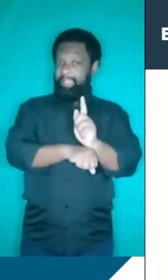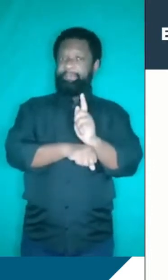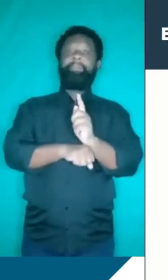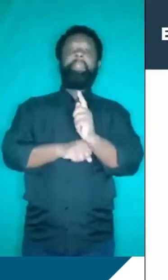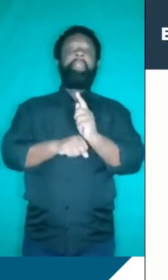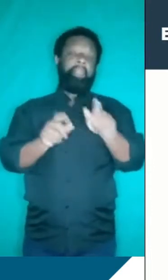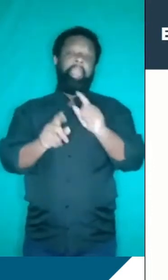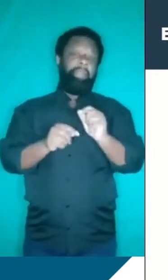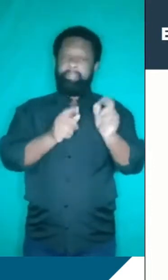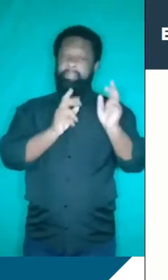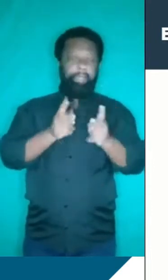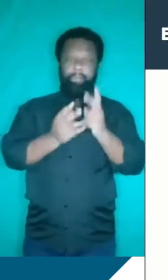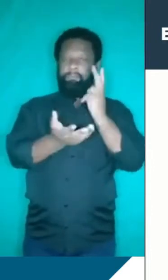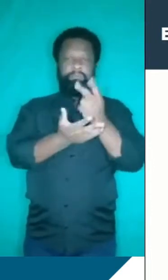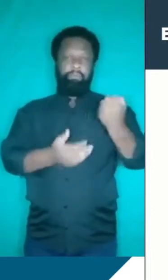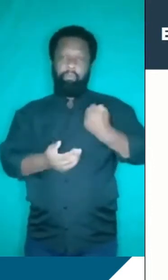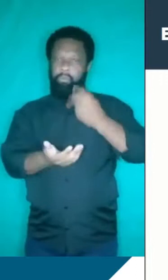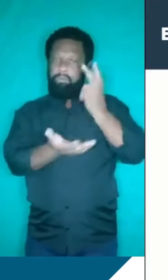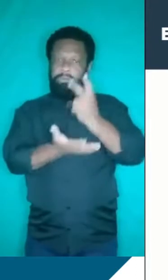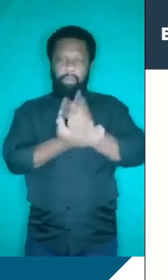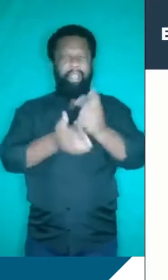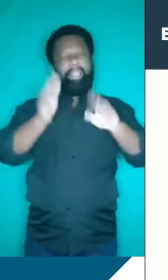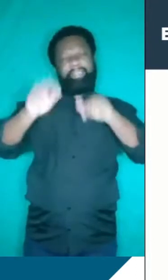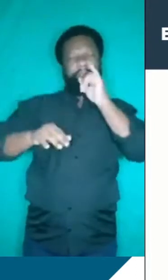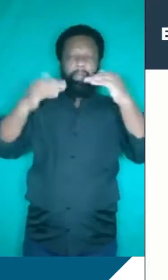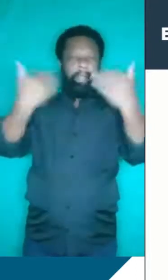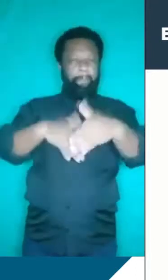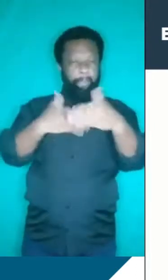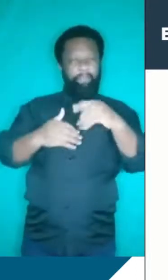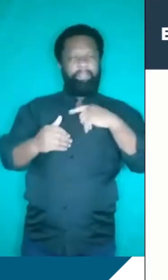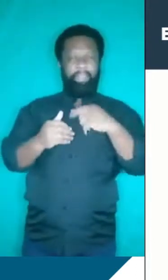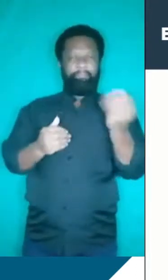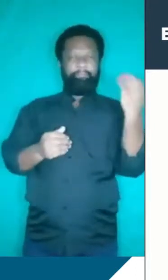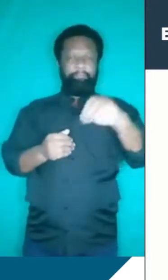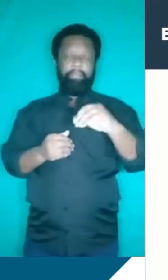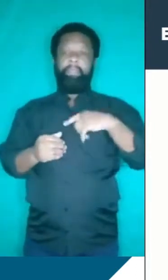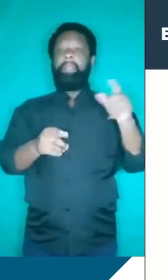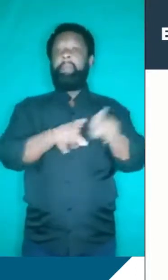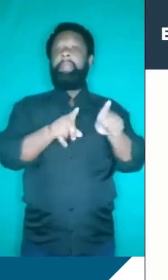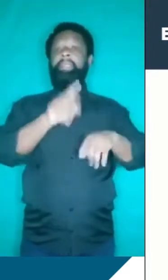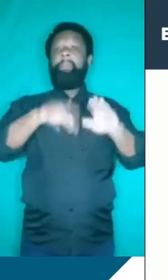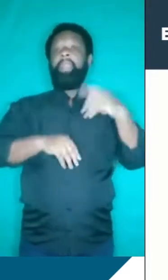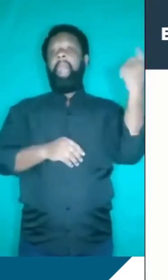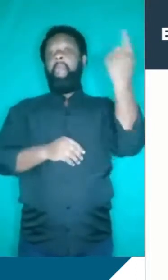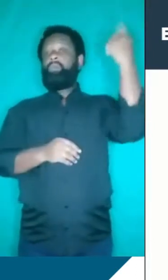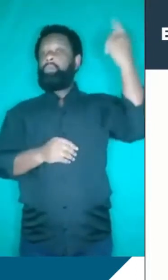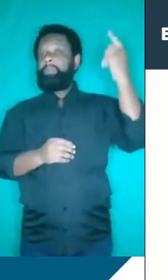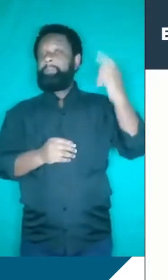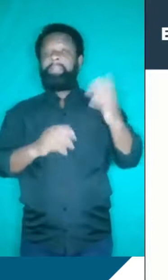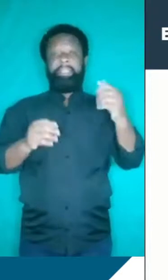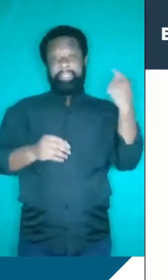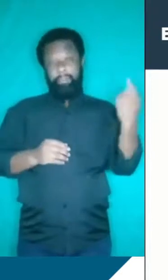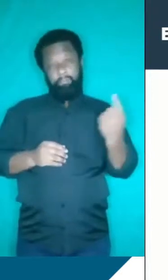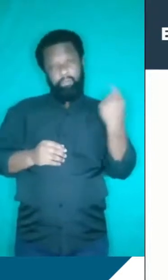aceleração da gravidade do planeta, que é uma constante e vai ser dada para vocês na prova, vezes a altura que esse objeto se encontra. Como eu disse,